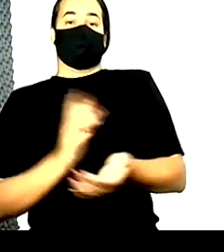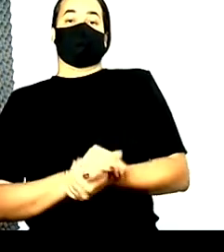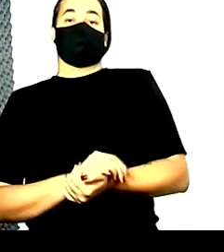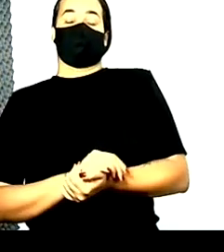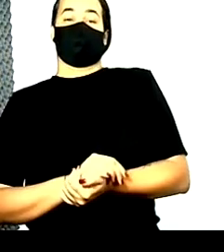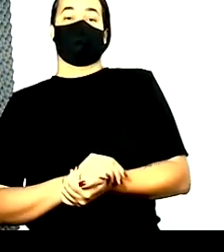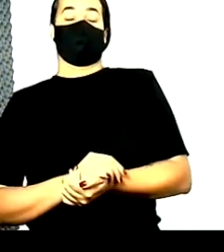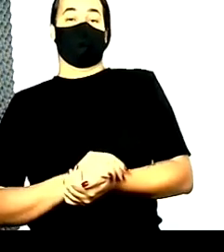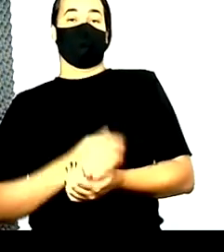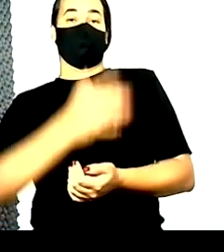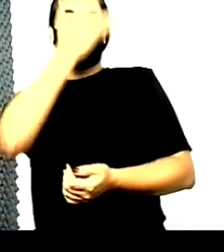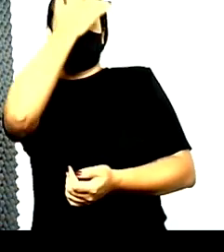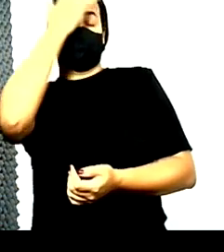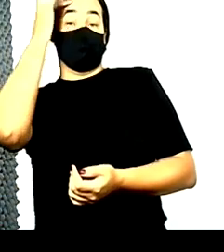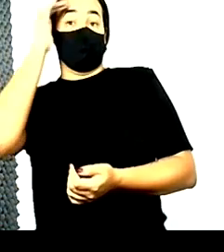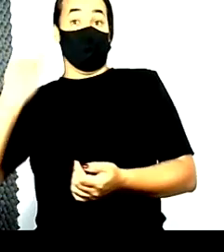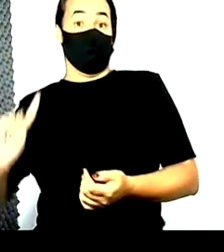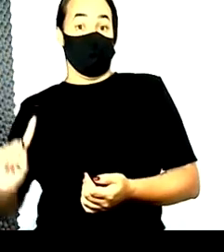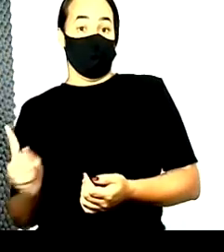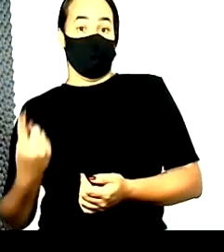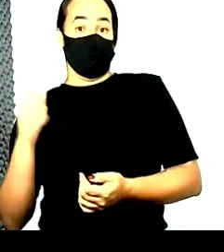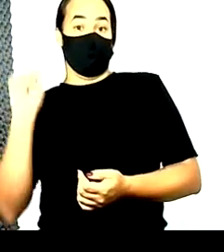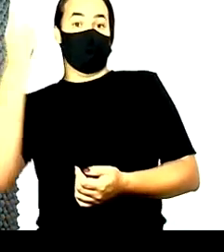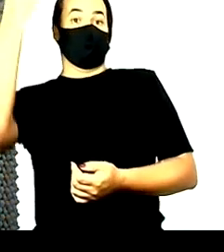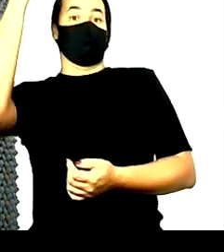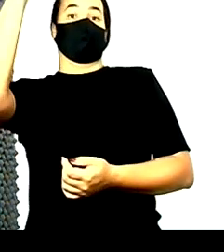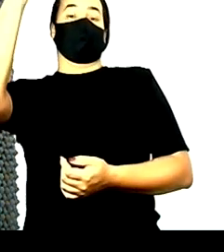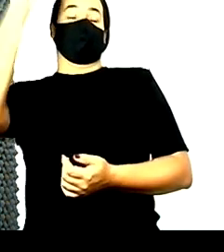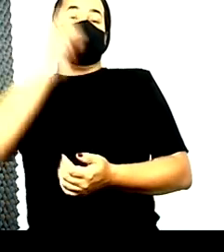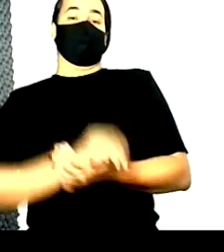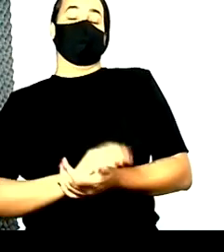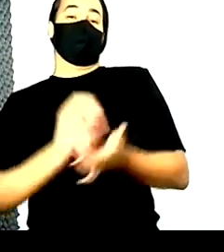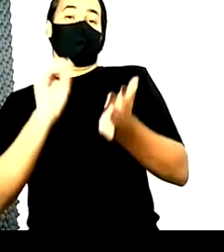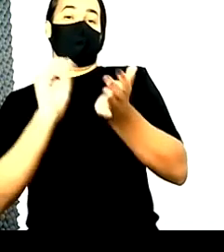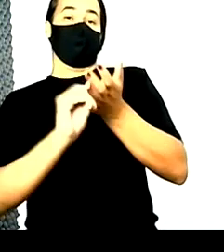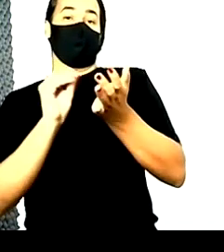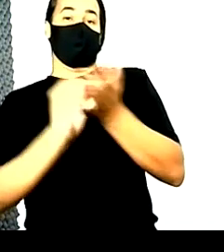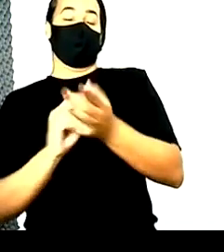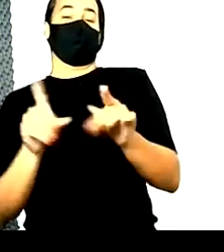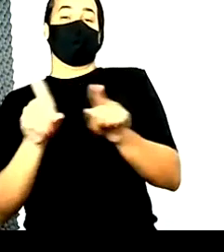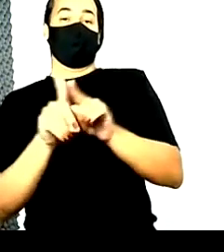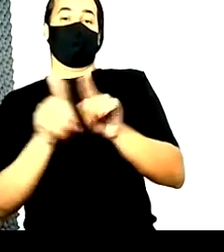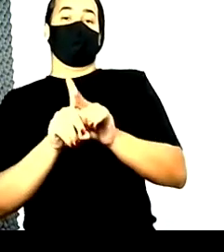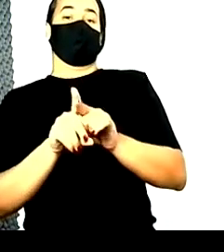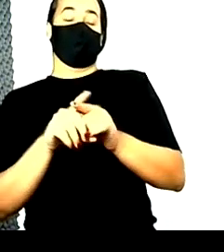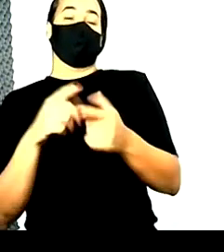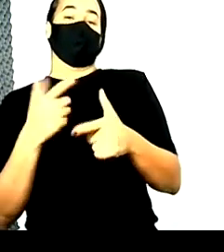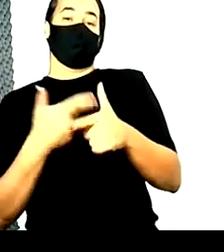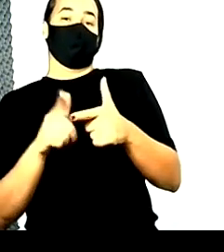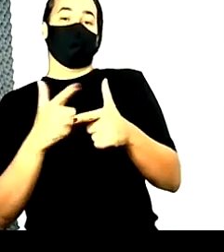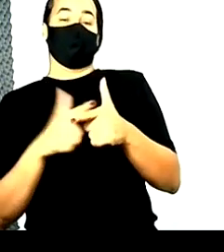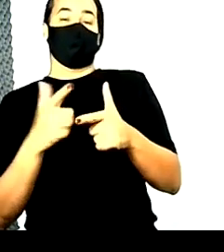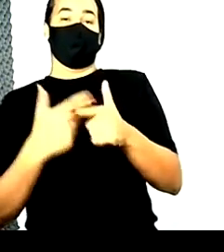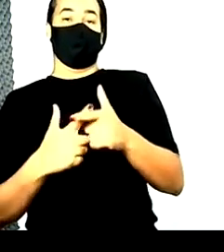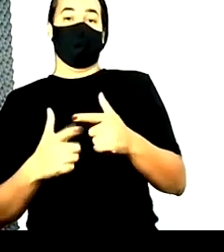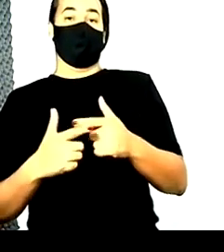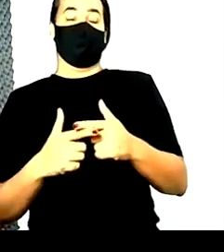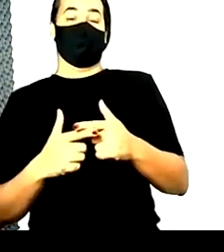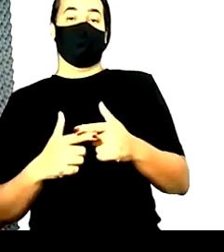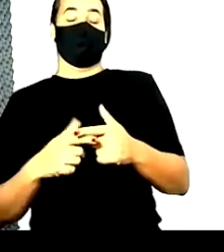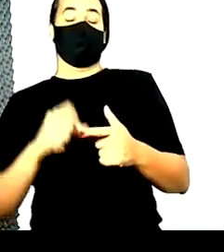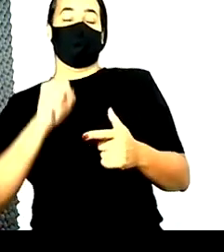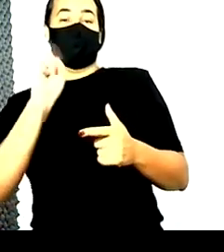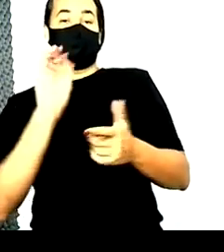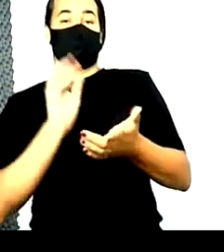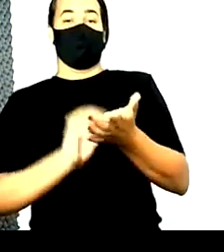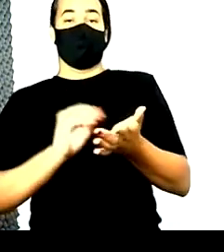que é um crescimento exagerado. E a falta dele, que também pode ser um problema, vai acarretar o nanismo, que é o contrário